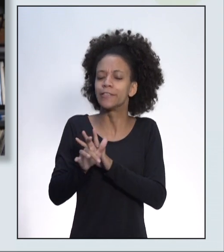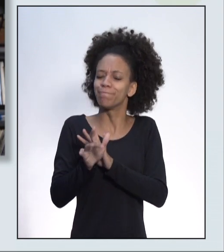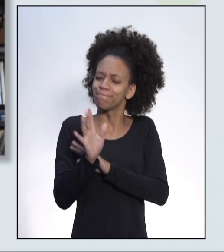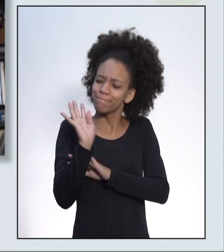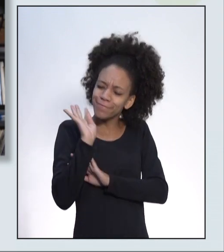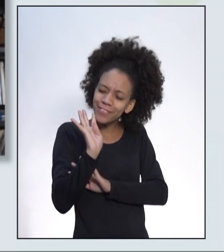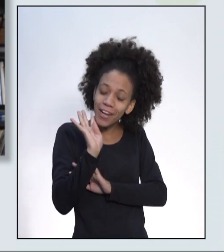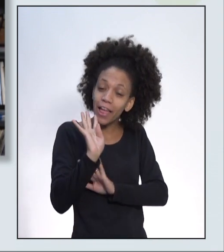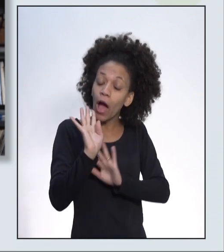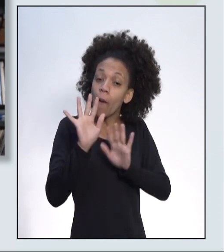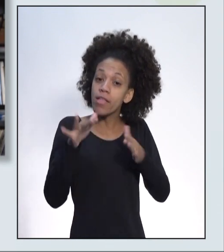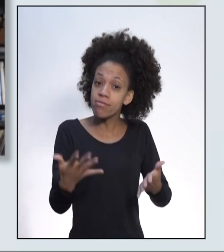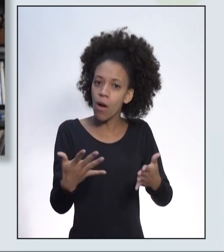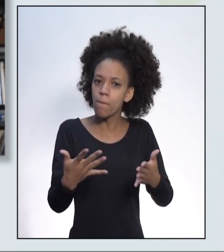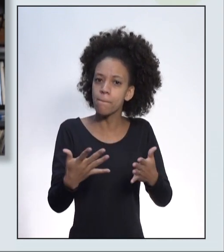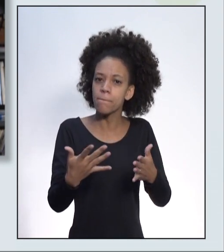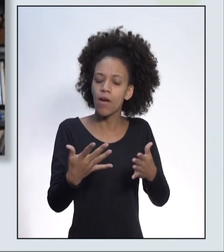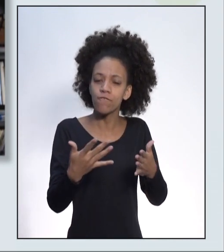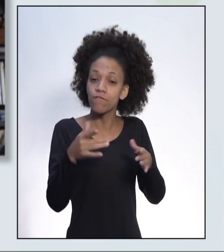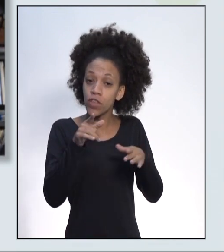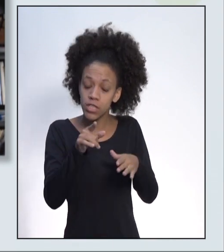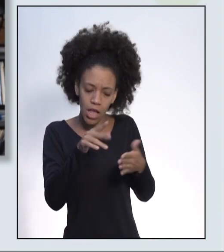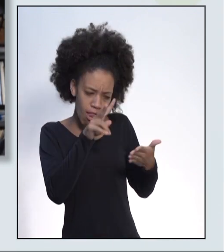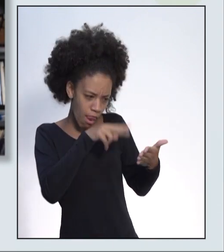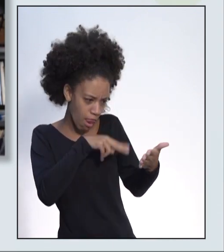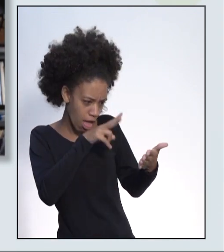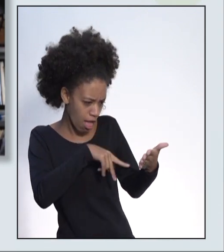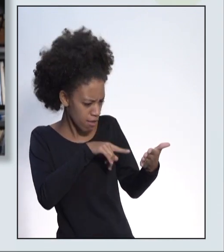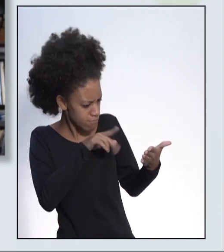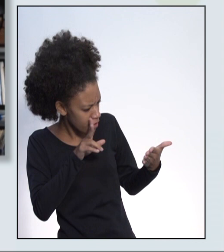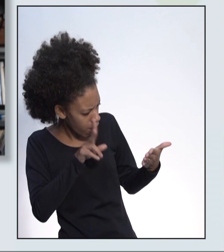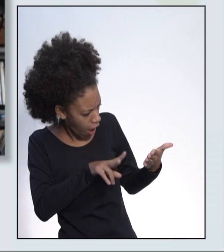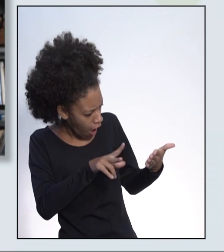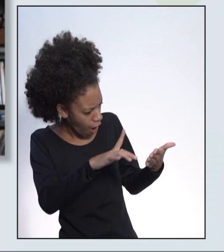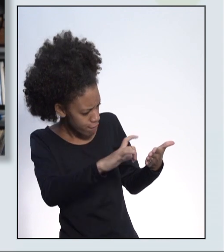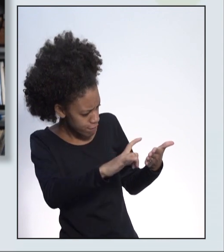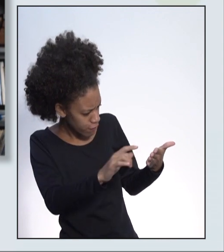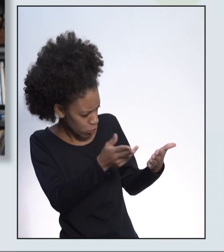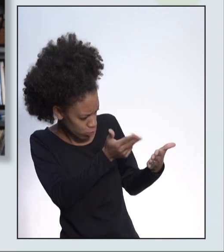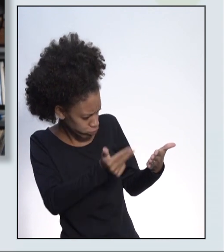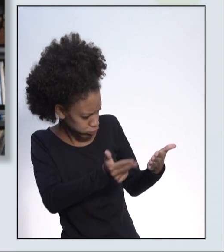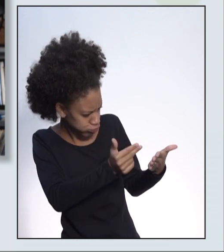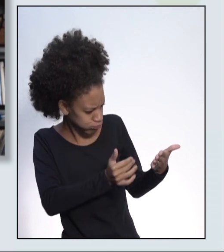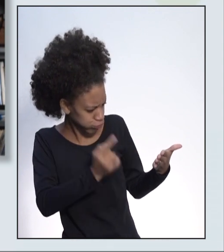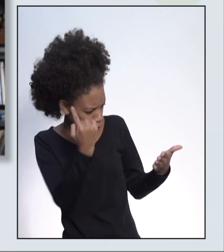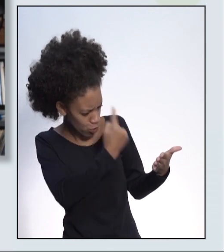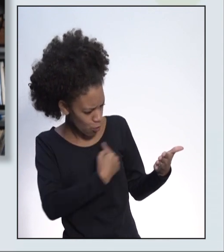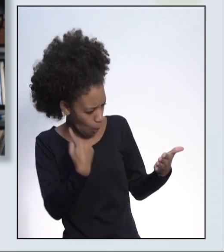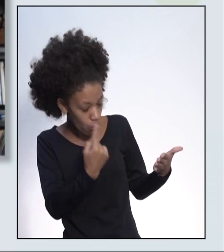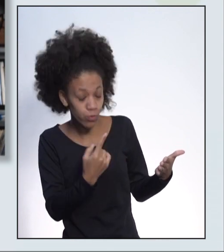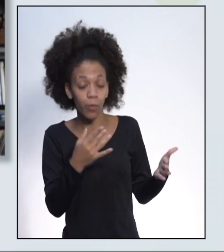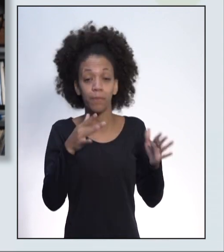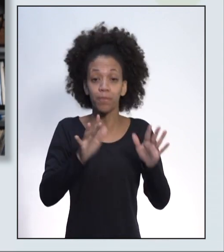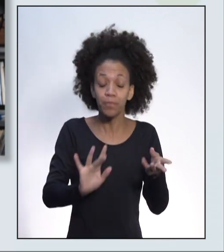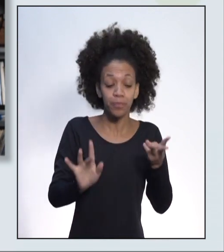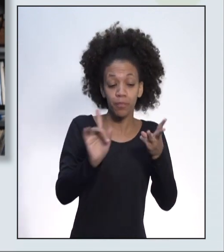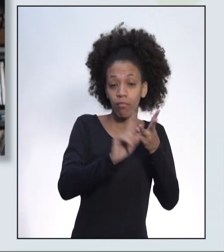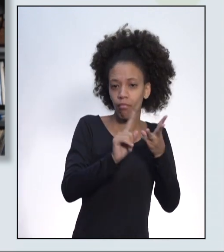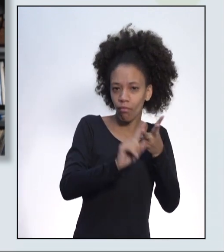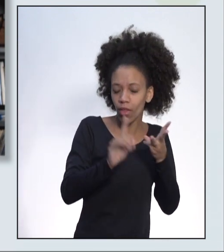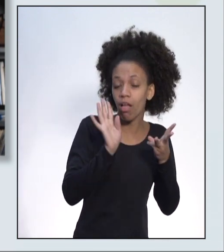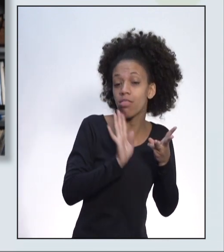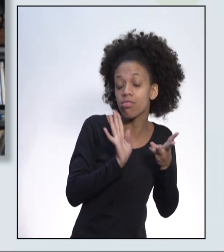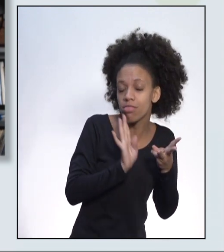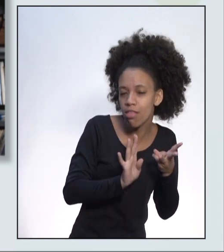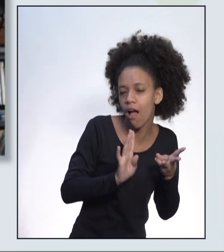pode ler o que ele fala e ver como é o rosto dele. Nós tínhamos uma outra história, que era uma história muito interessante, muito